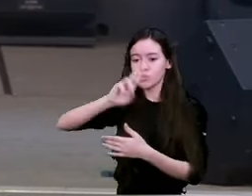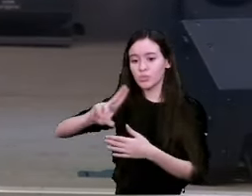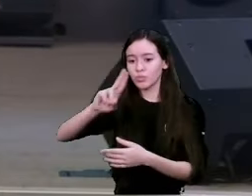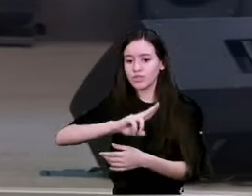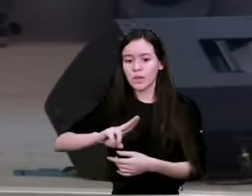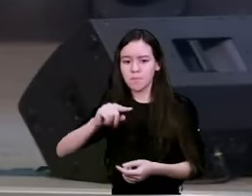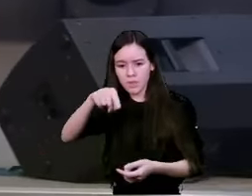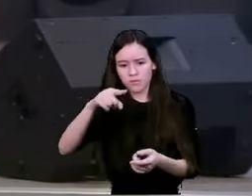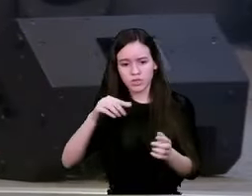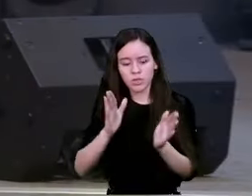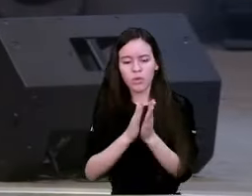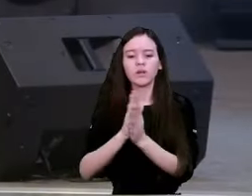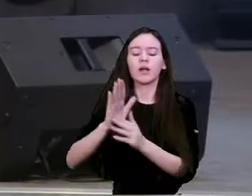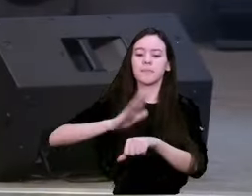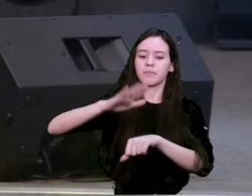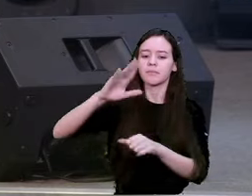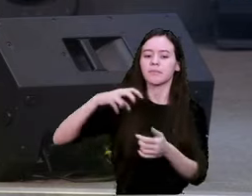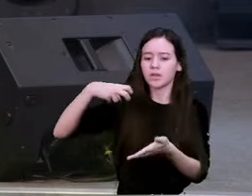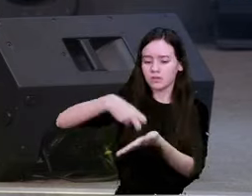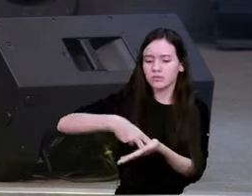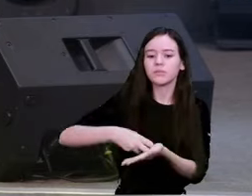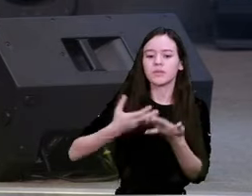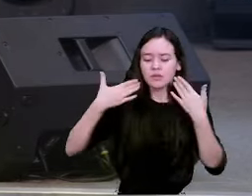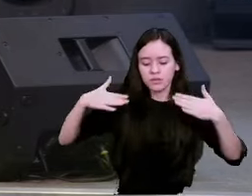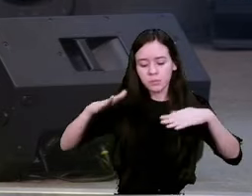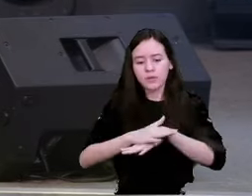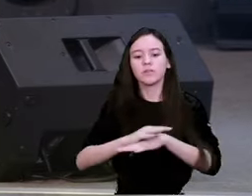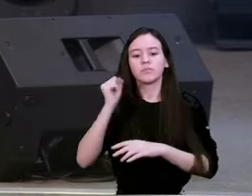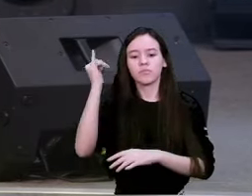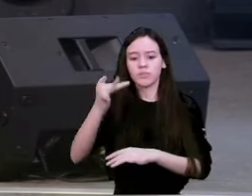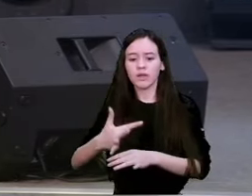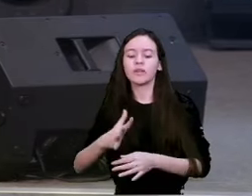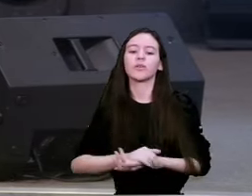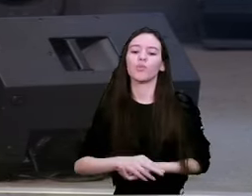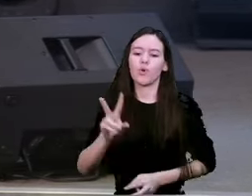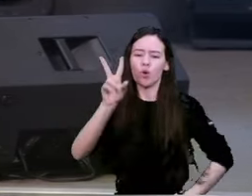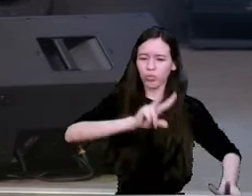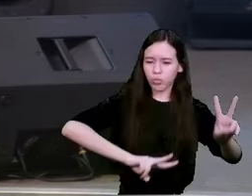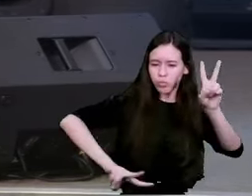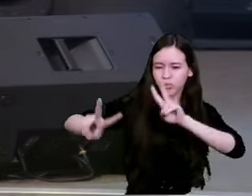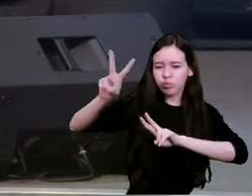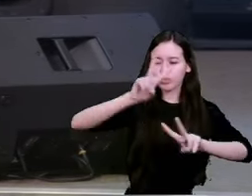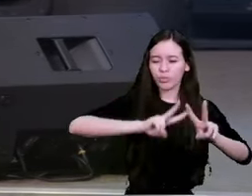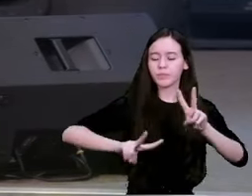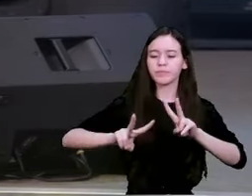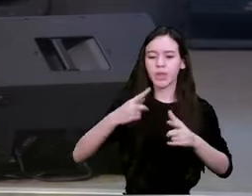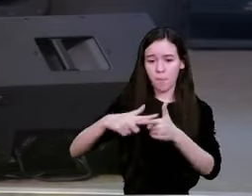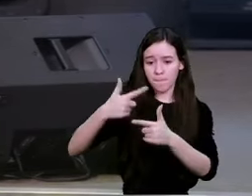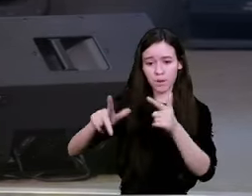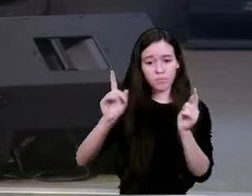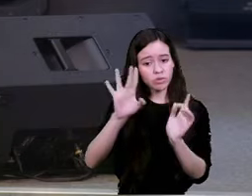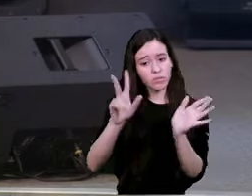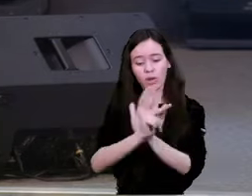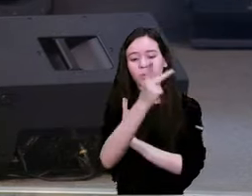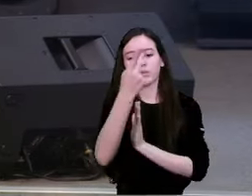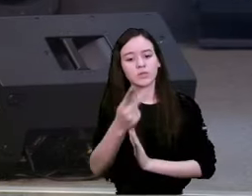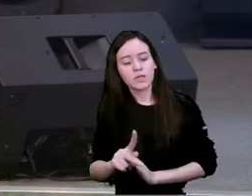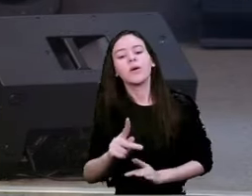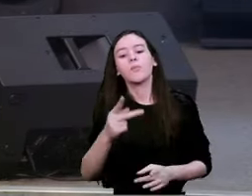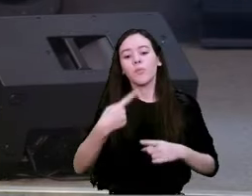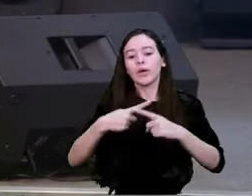botar joelho no chão e boca no pó de madrugada. Esse vento que se levanta é um problema só para você,